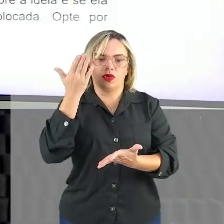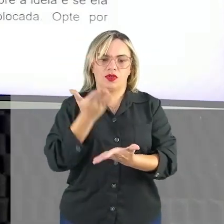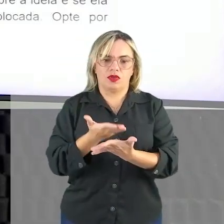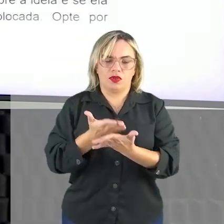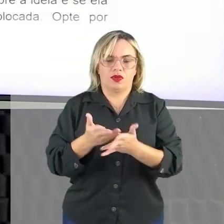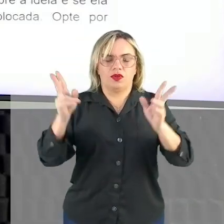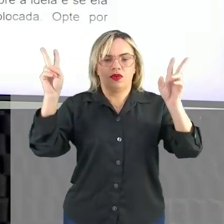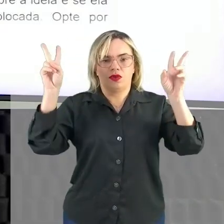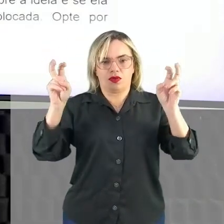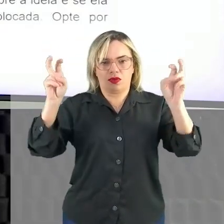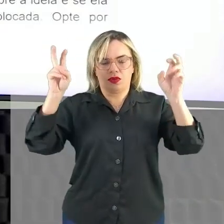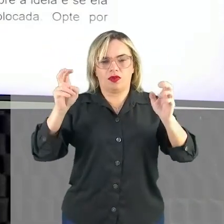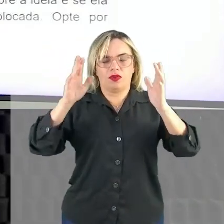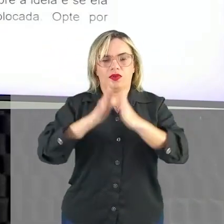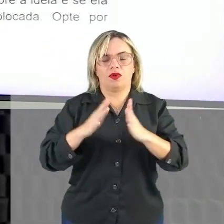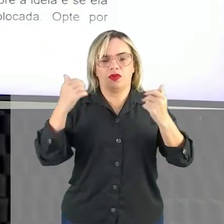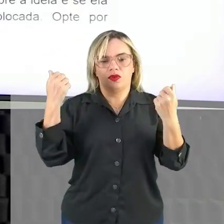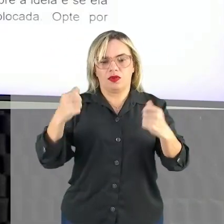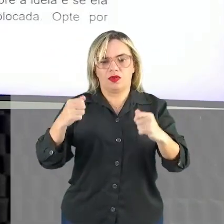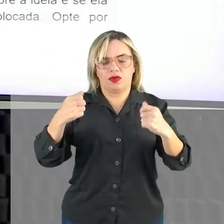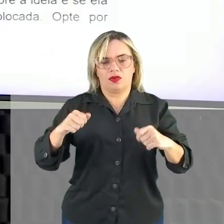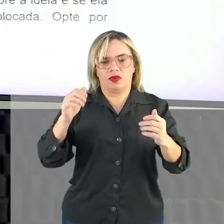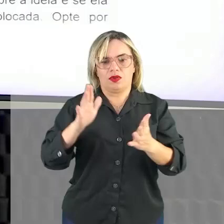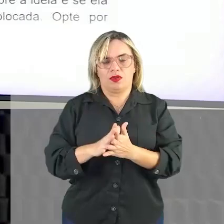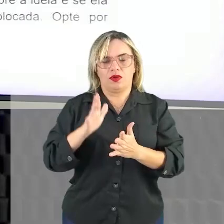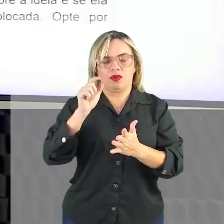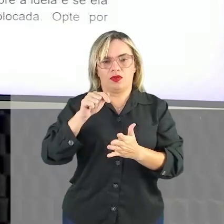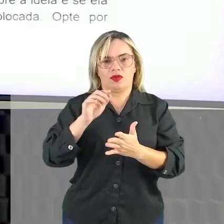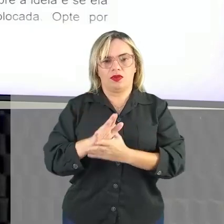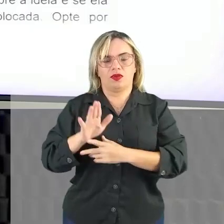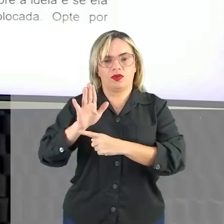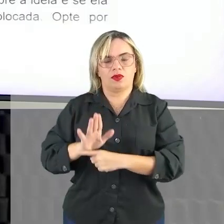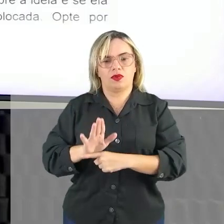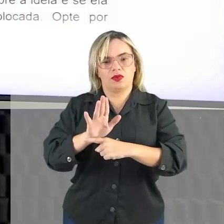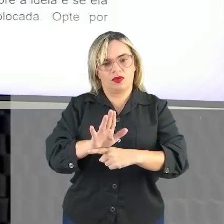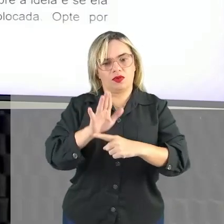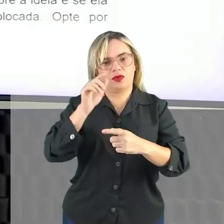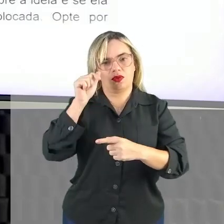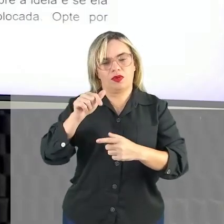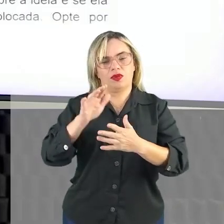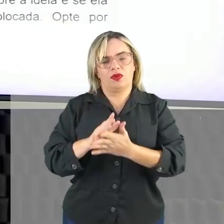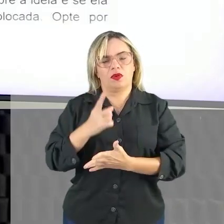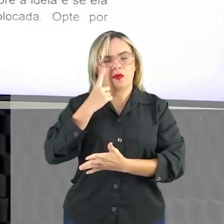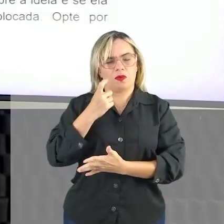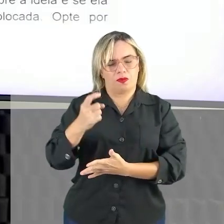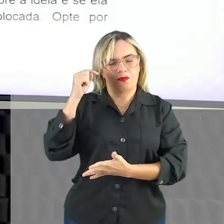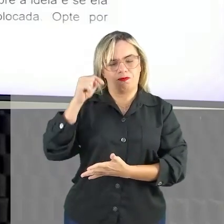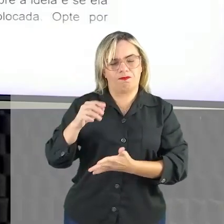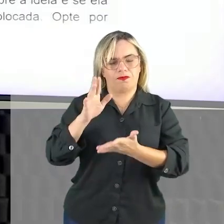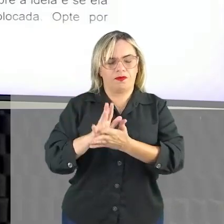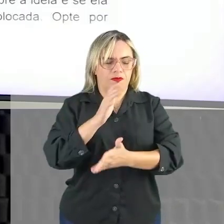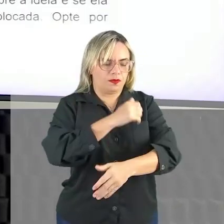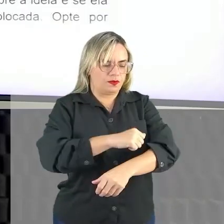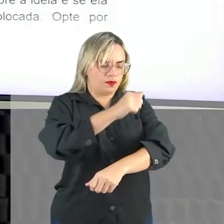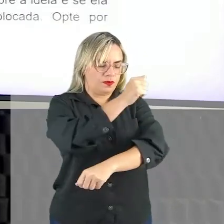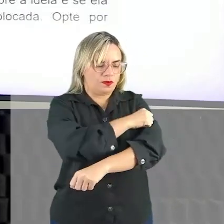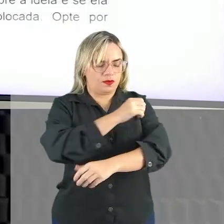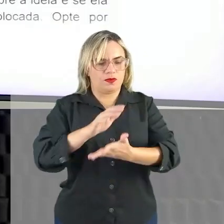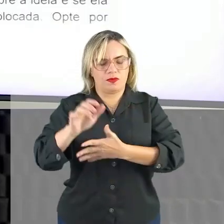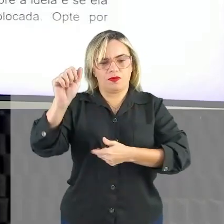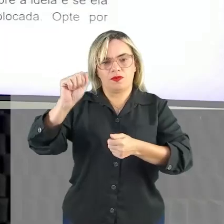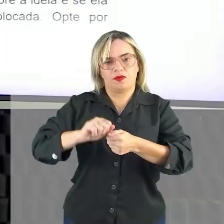assunto precisam ali dar a sua contribuição. Então é interessante que o aluno candidato a fazer a prova do